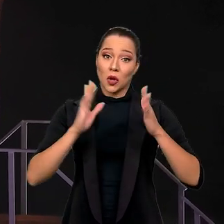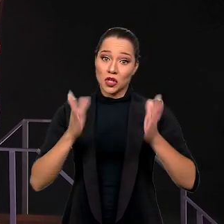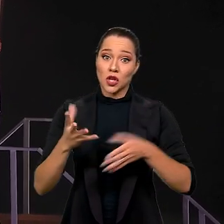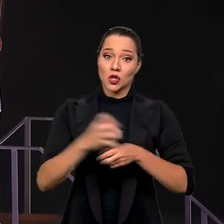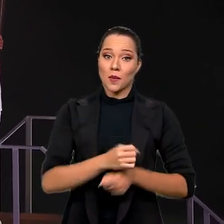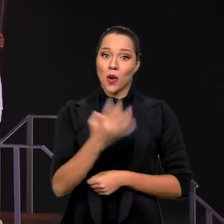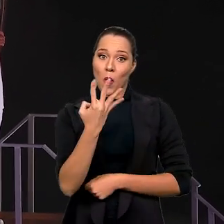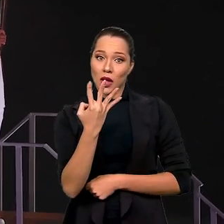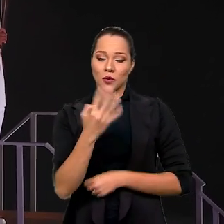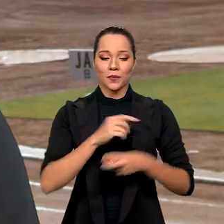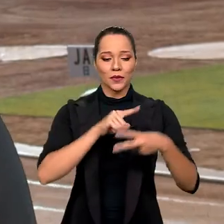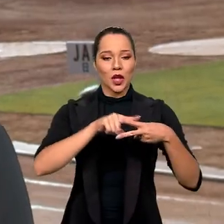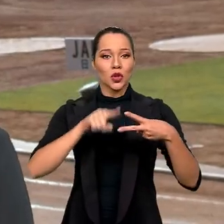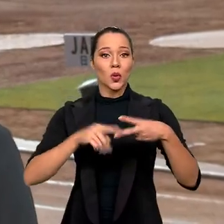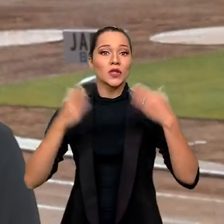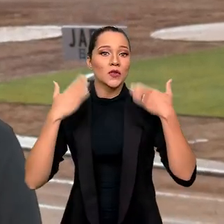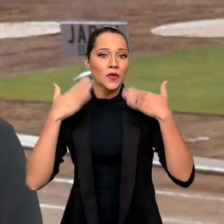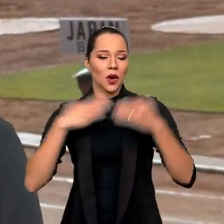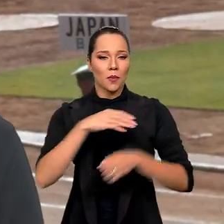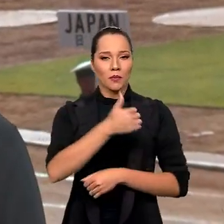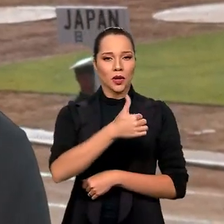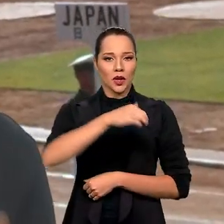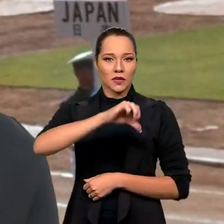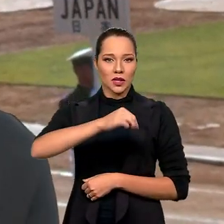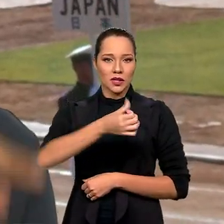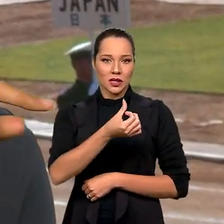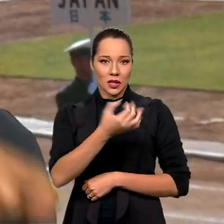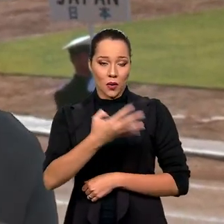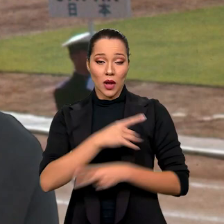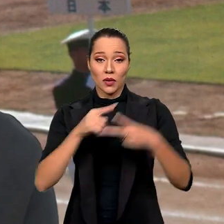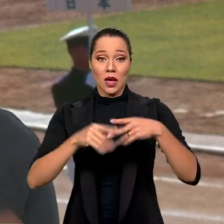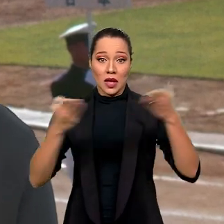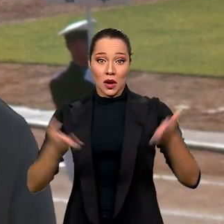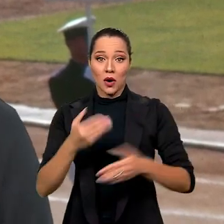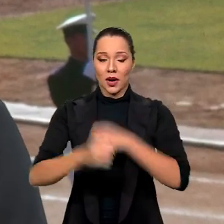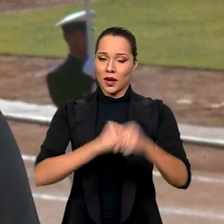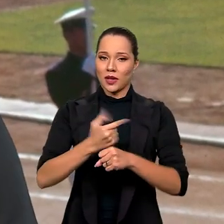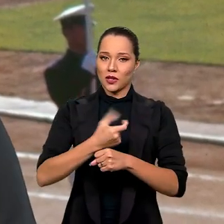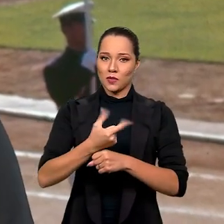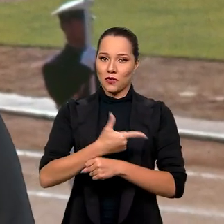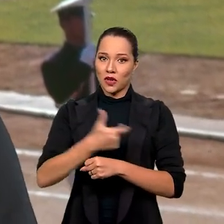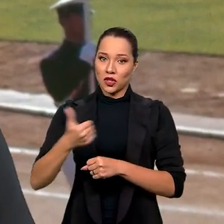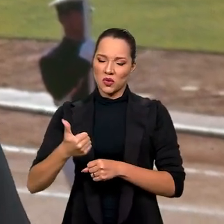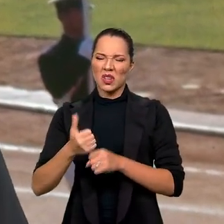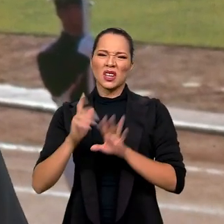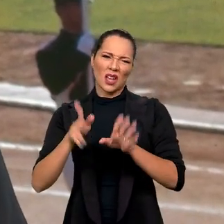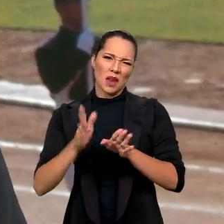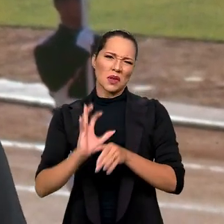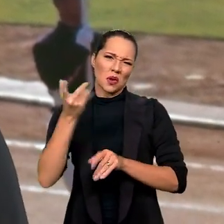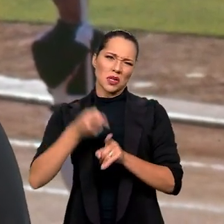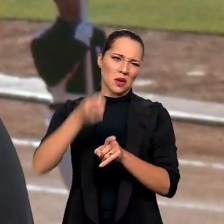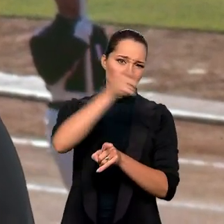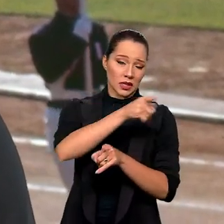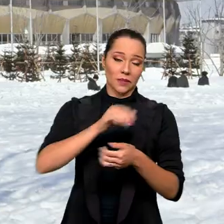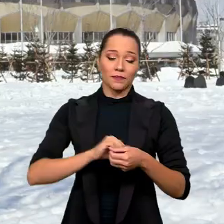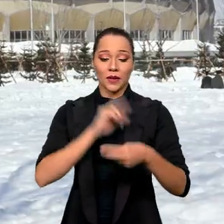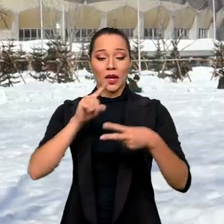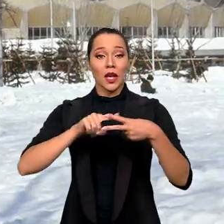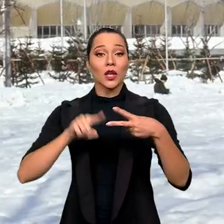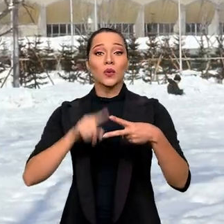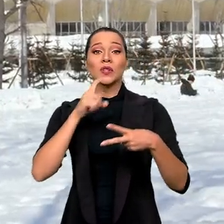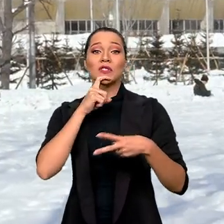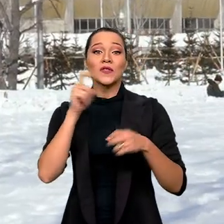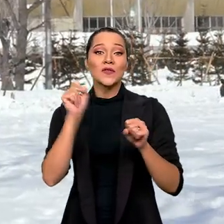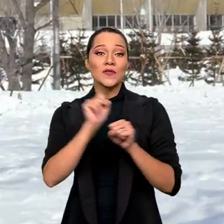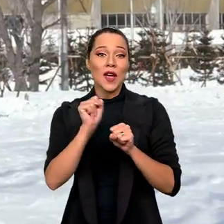agora, foram 4 vezes. Duas de verão, em 1964 e agora em 2021, que era para ter sido em 2020. E